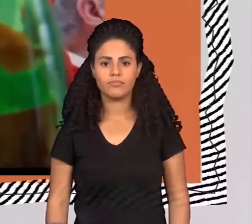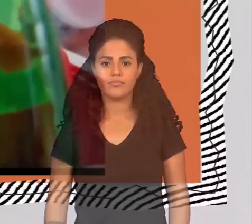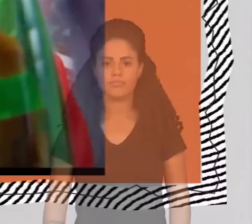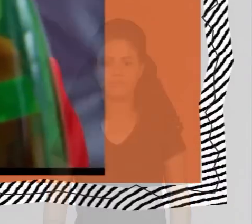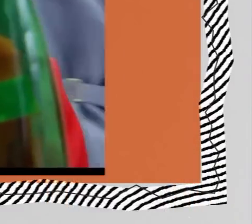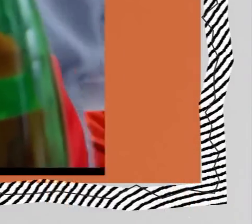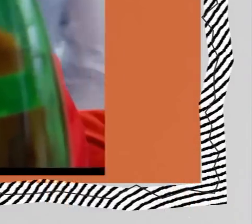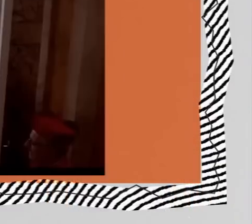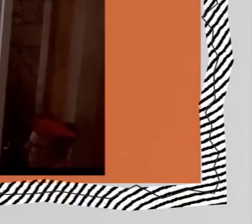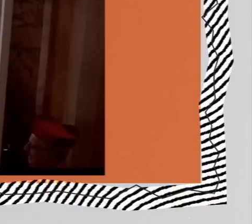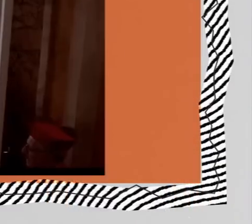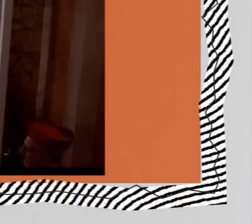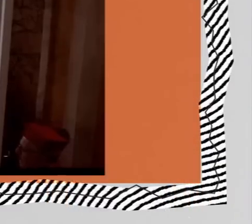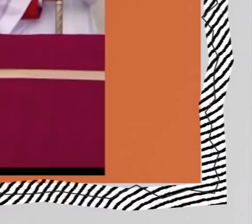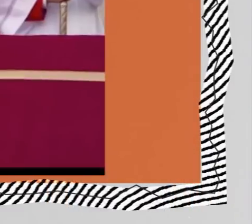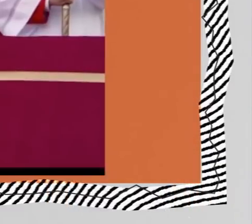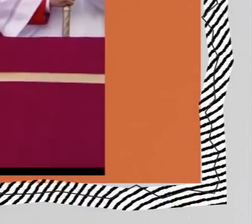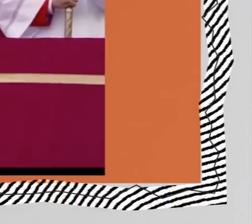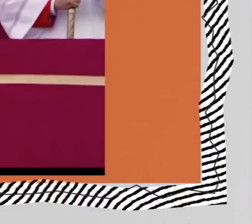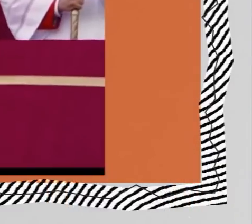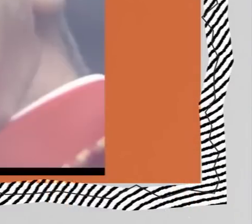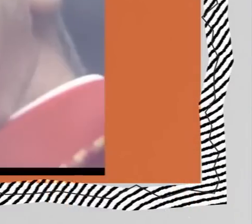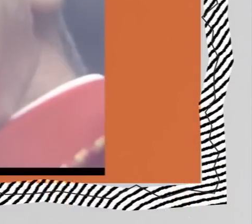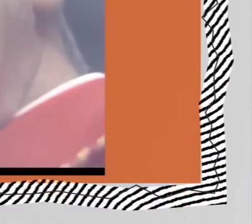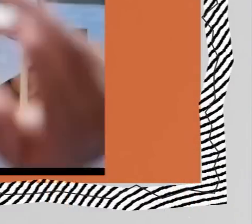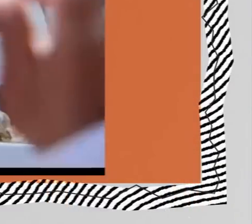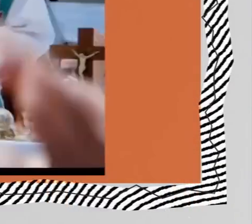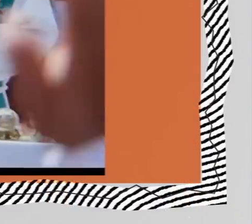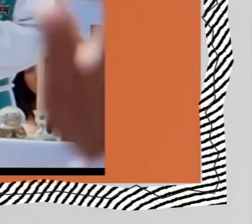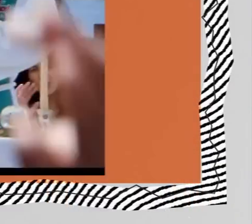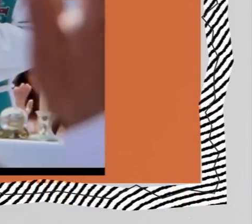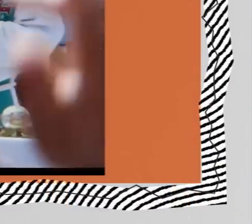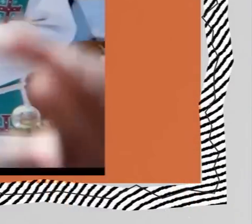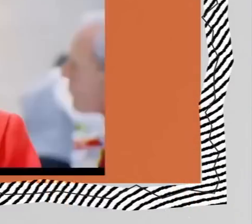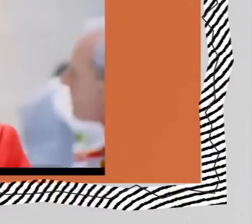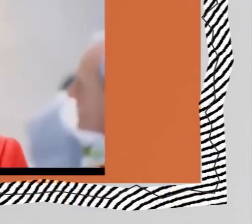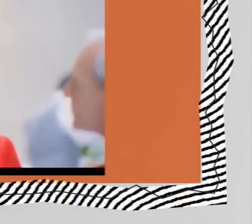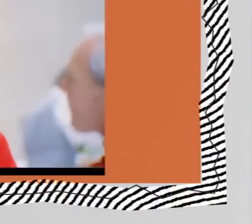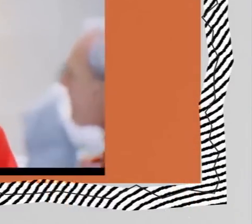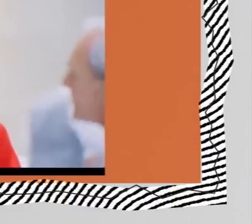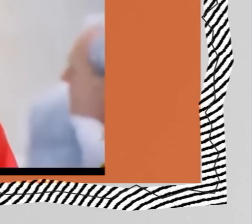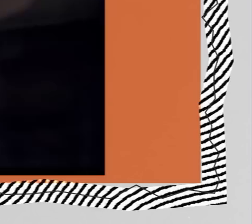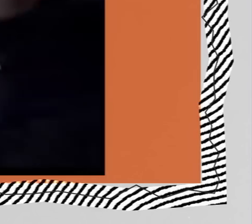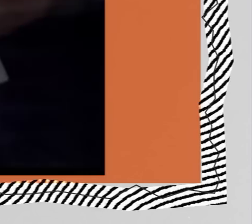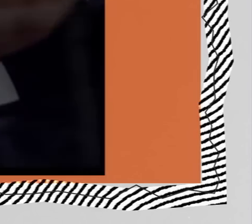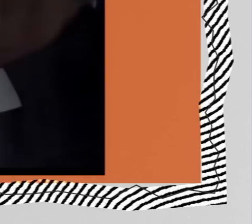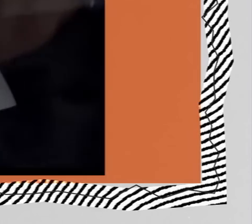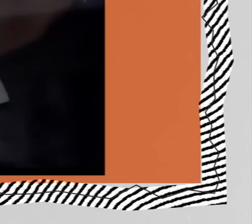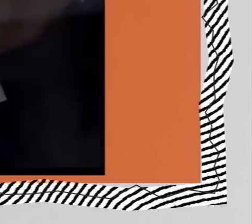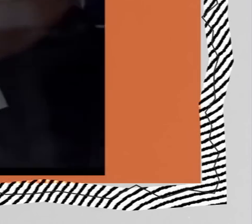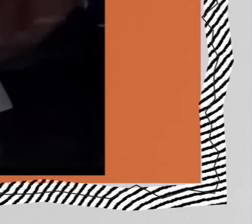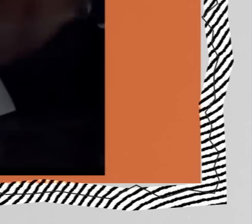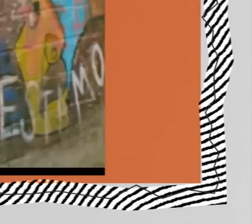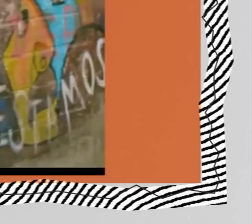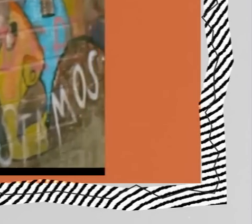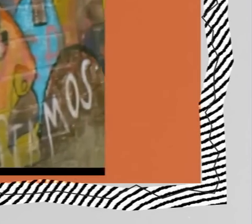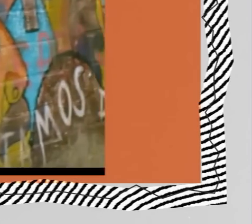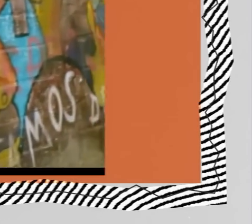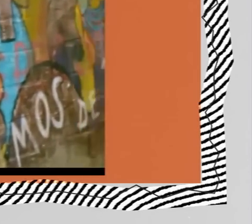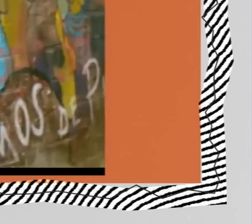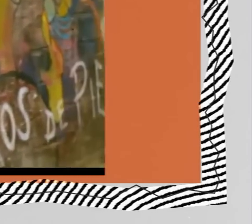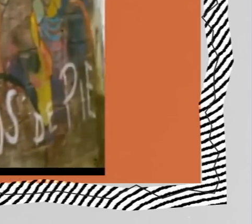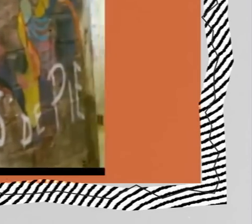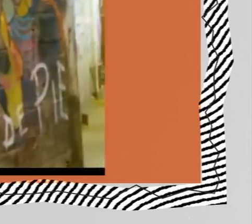needs a politician. The most important qualification for any leader is not wanting to be leader. It's not me who needs